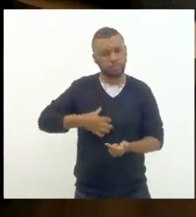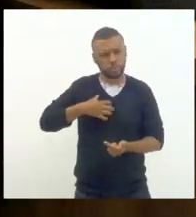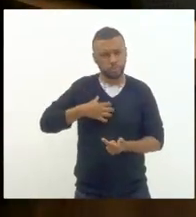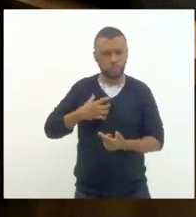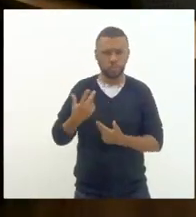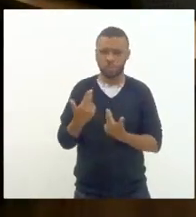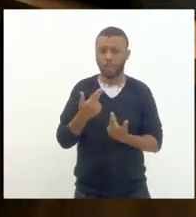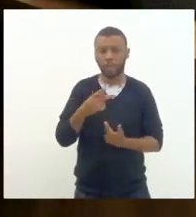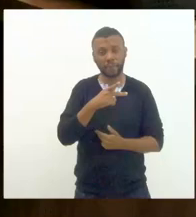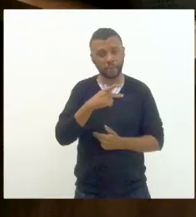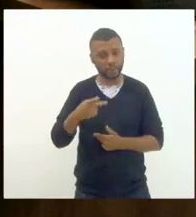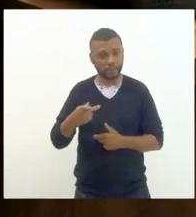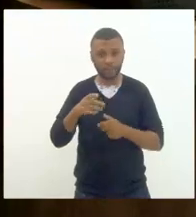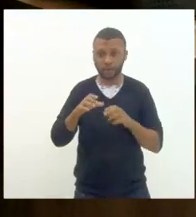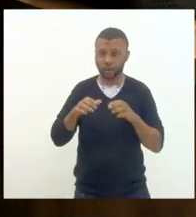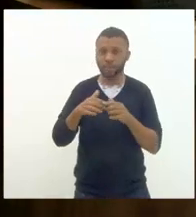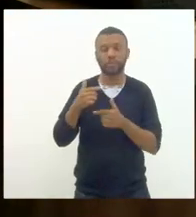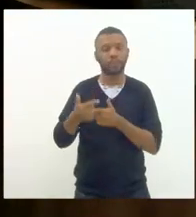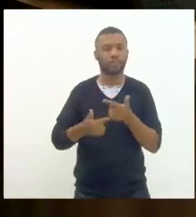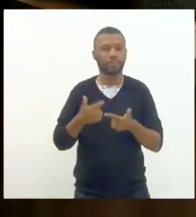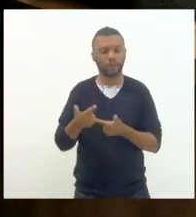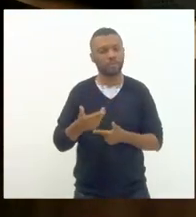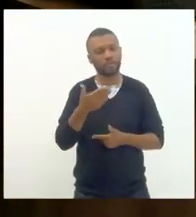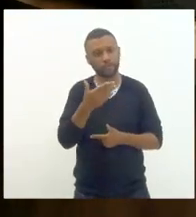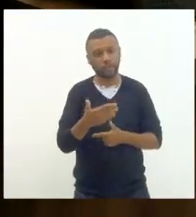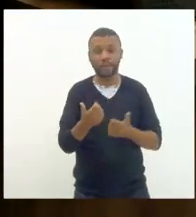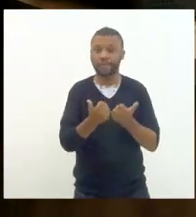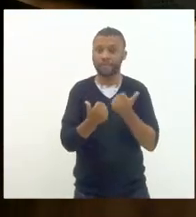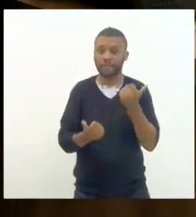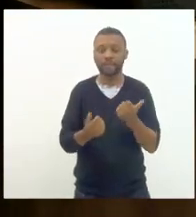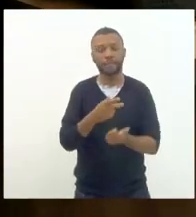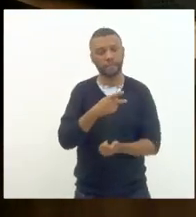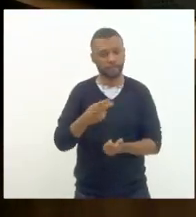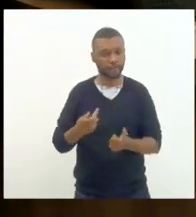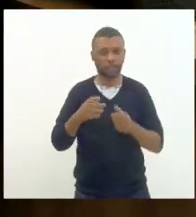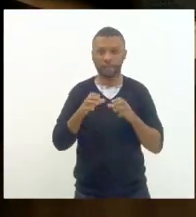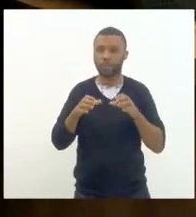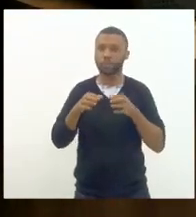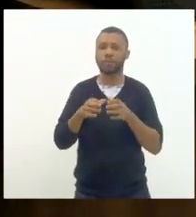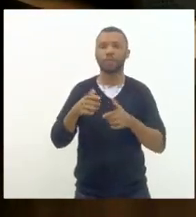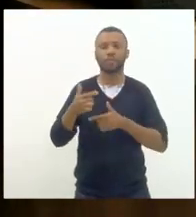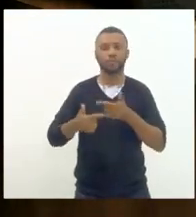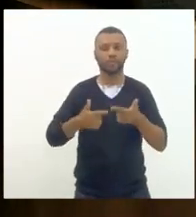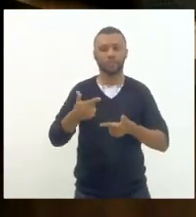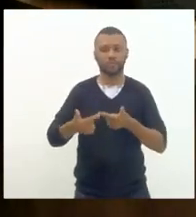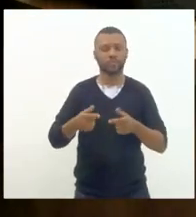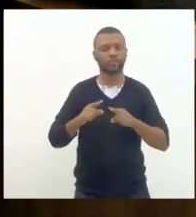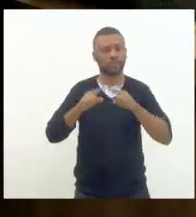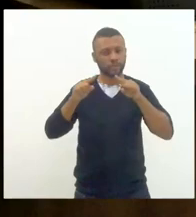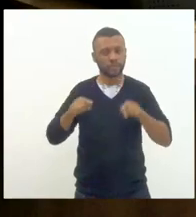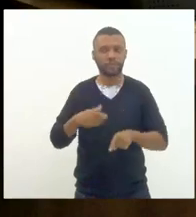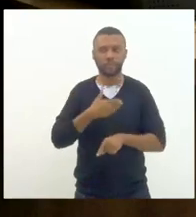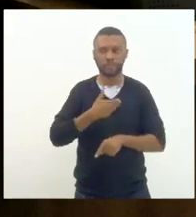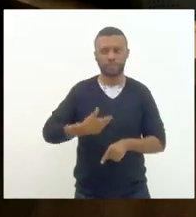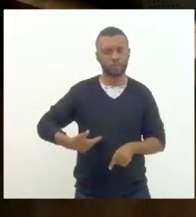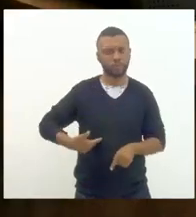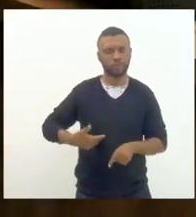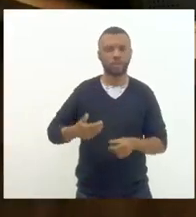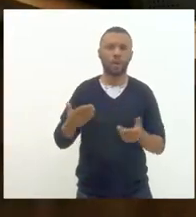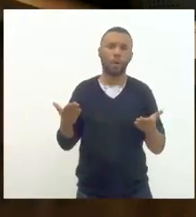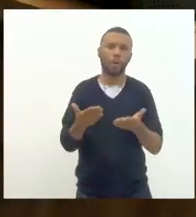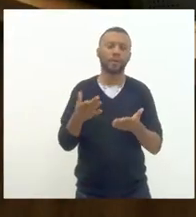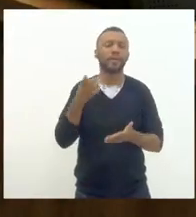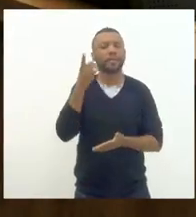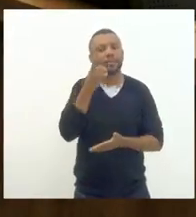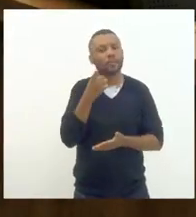Trabalho, Vossa Excelência vice-presidenta da Comissão do Trabalho, uma servidora pública, hoje